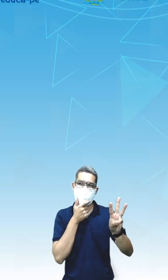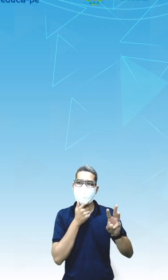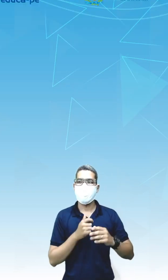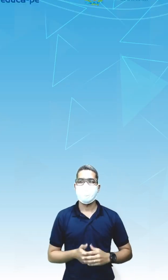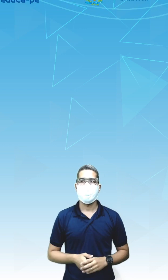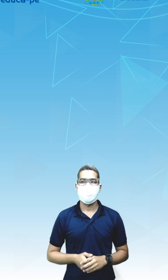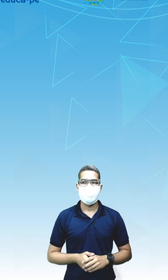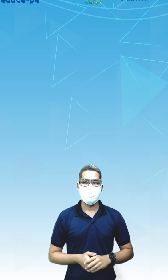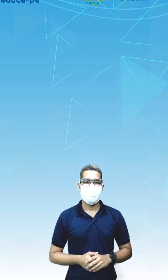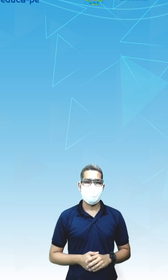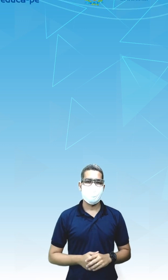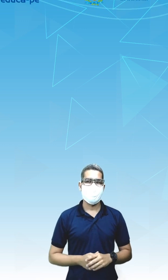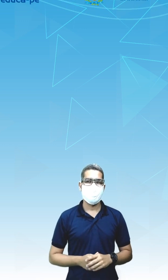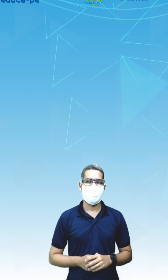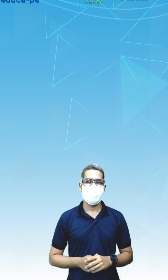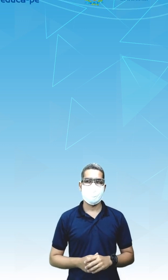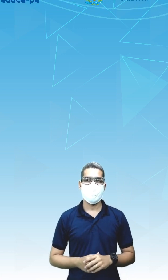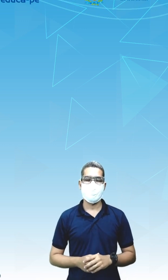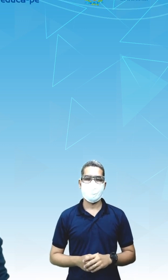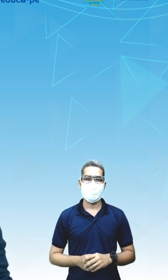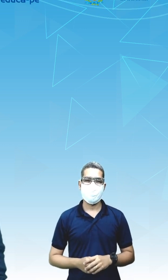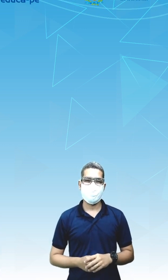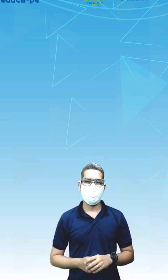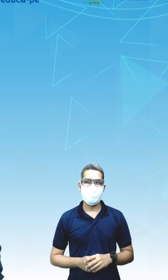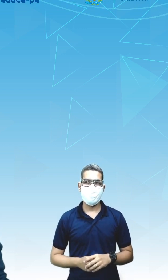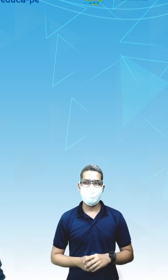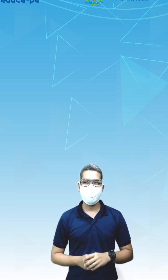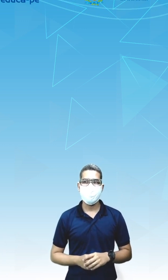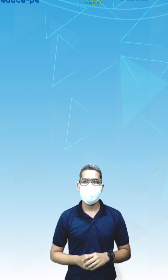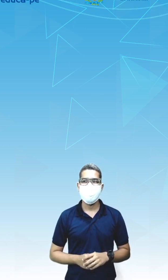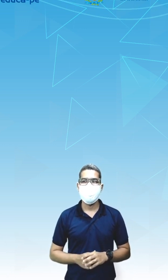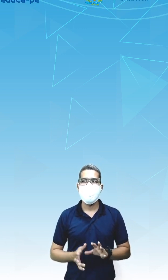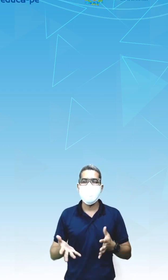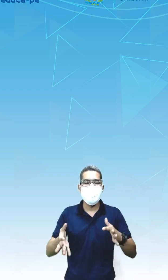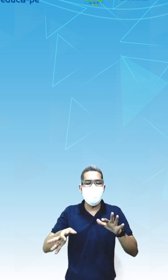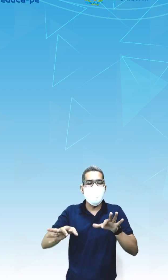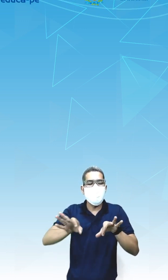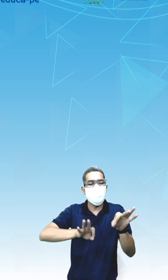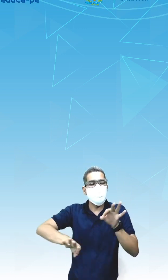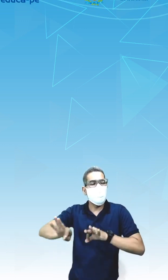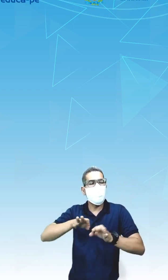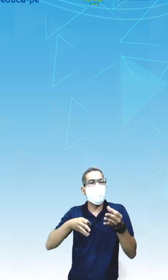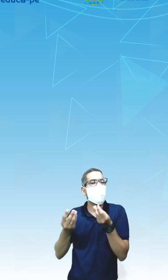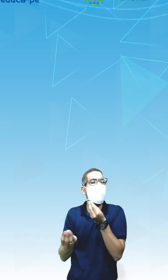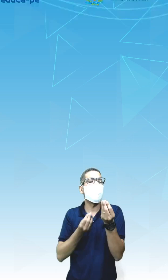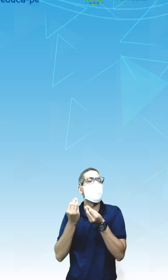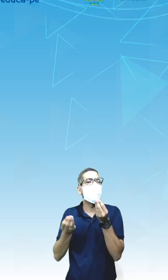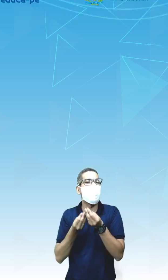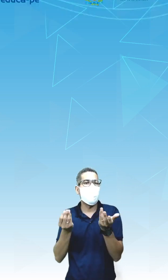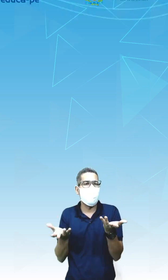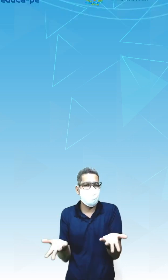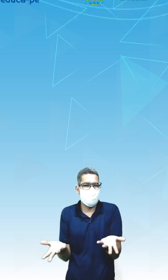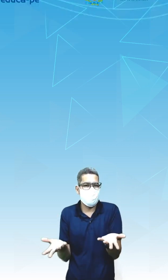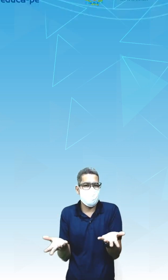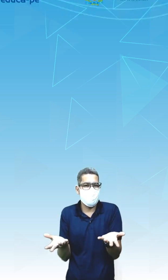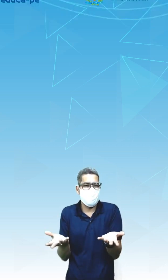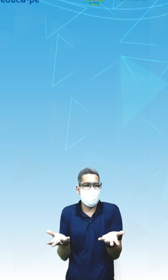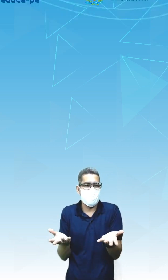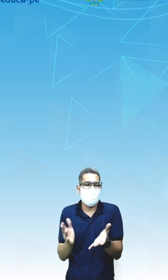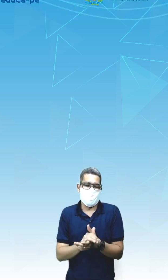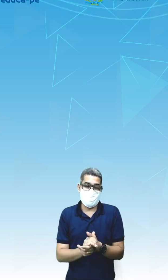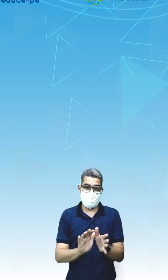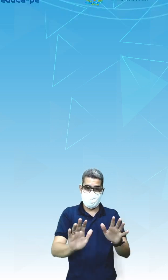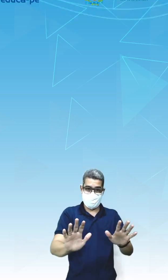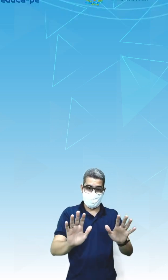Olharam? Pronto. E a sua organização? Como é que se organiza essa rosa dos ventos,